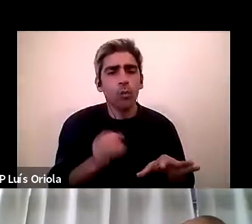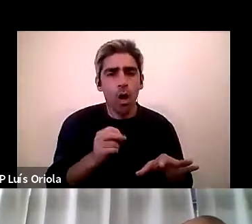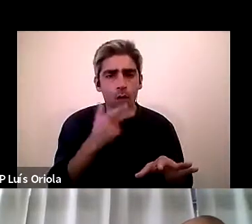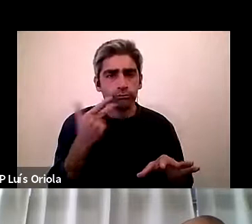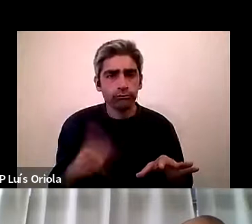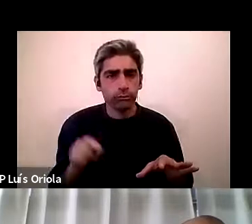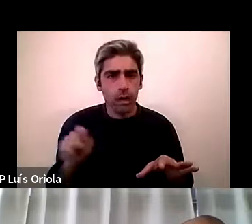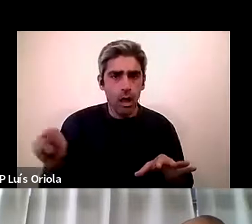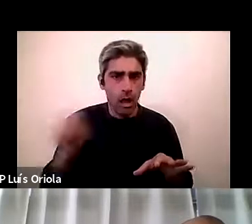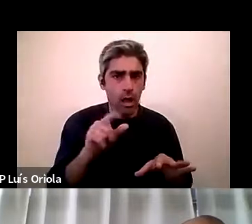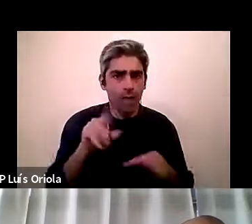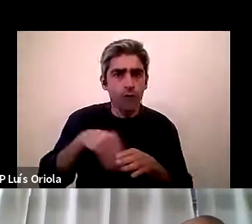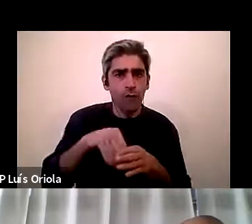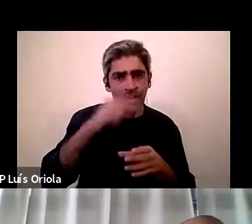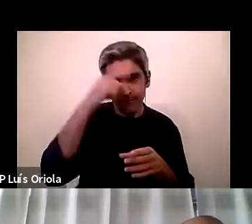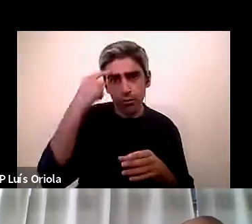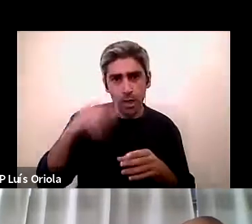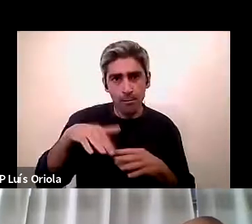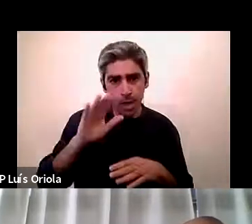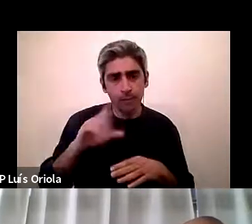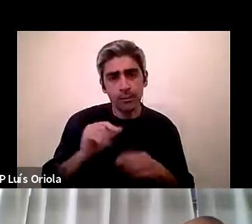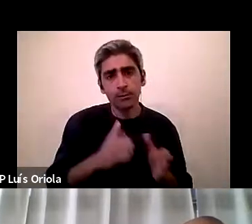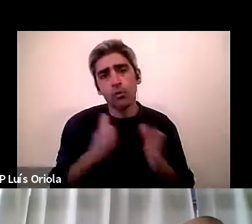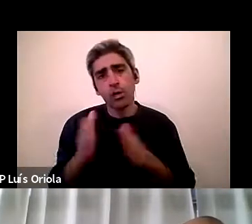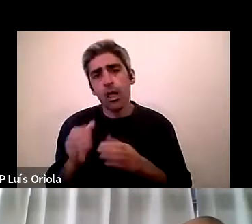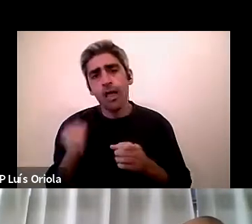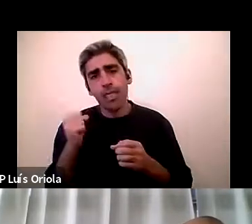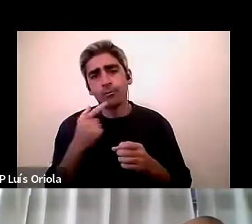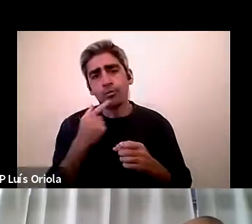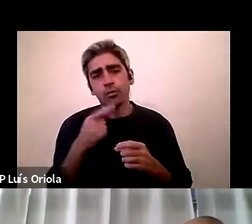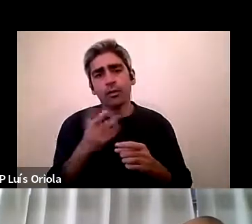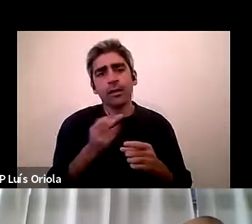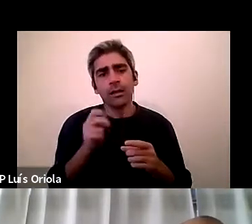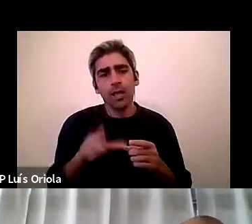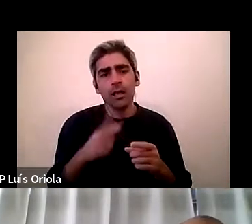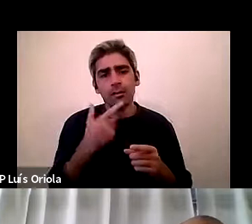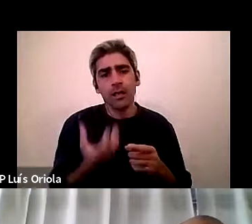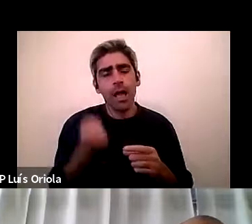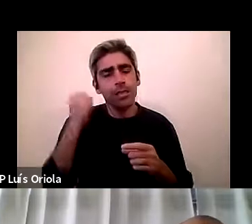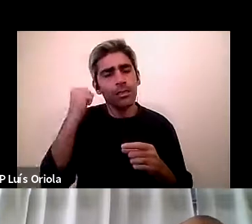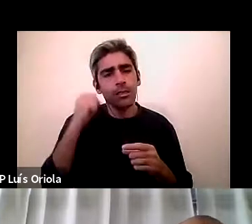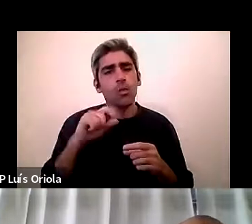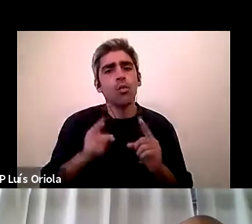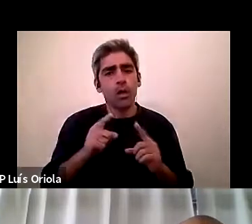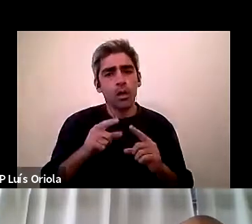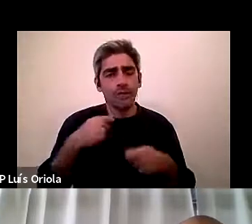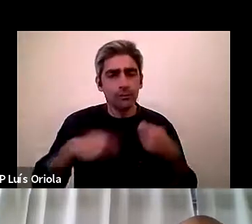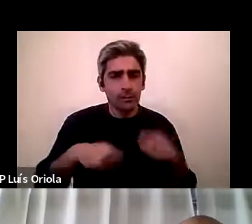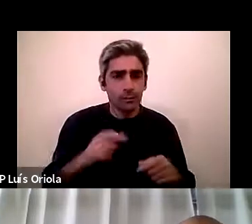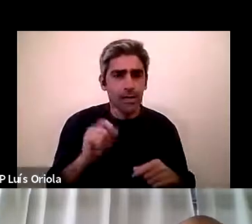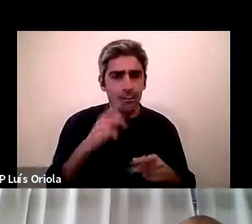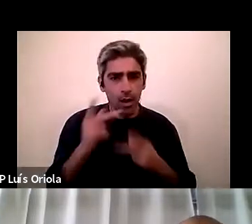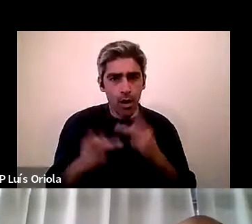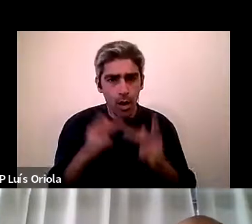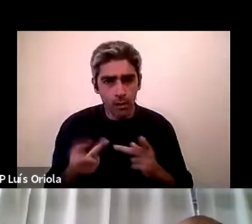experimentais em poder envolver esses, mas também ganhamos muito, não é? Como o Daniel disse, ganhamos flexibilidade, rapidez nas